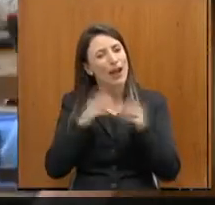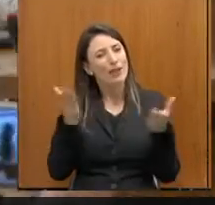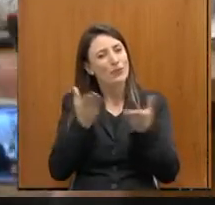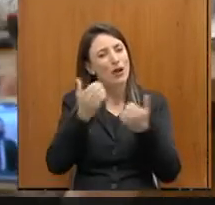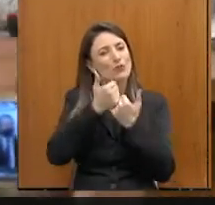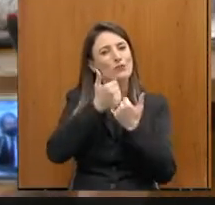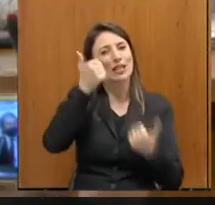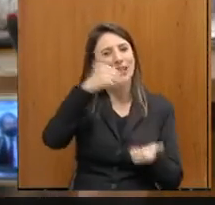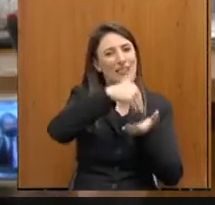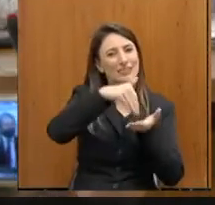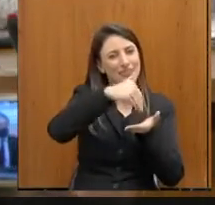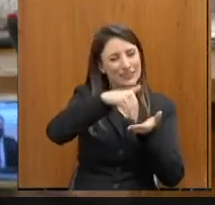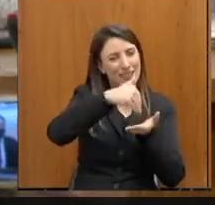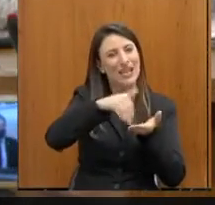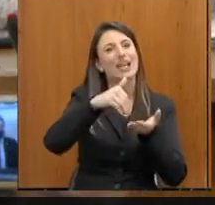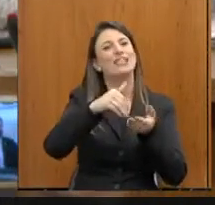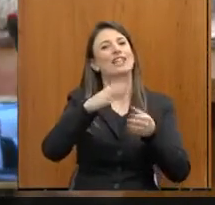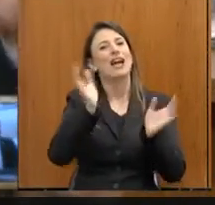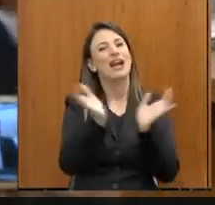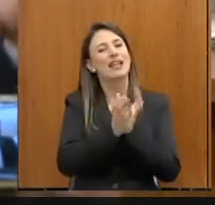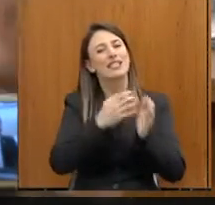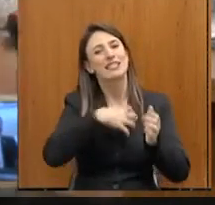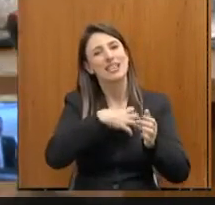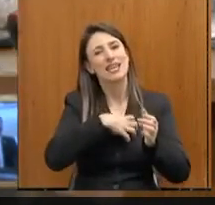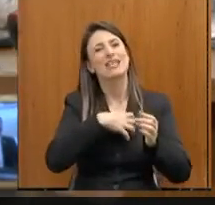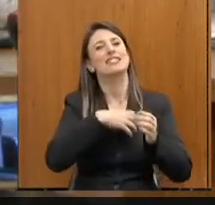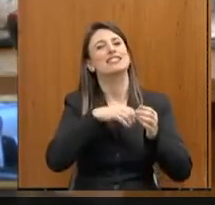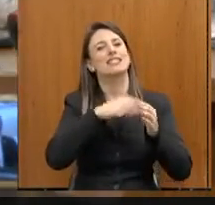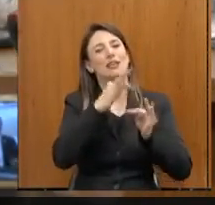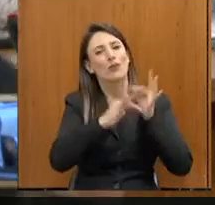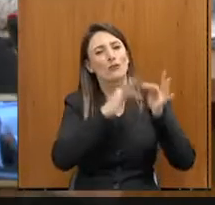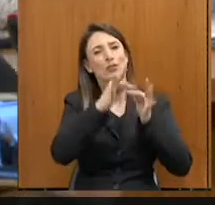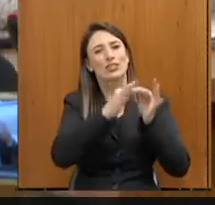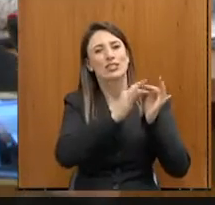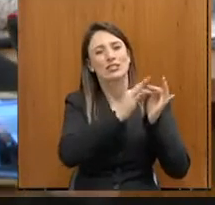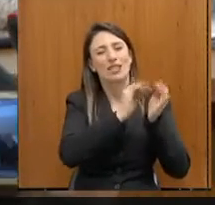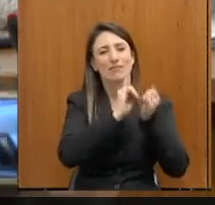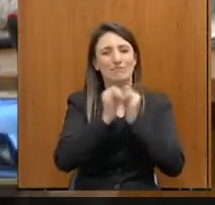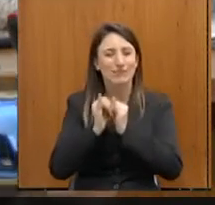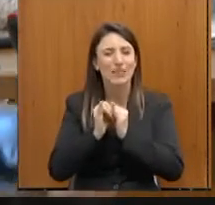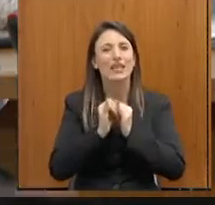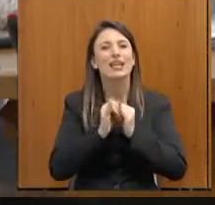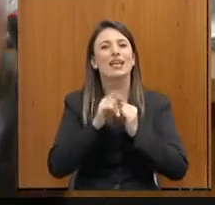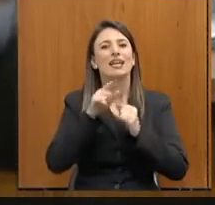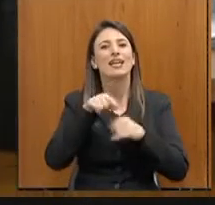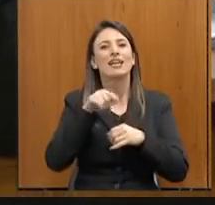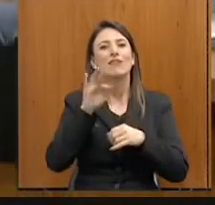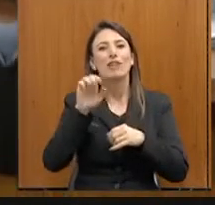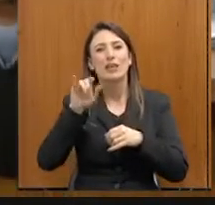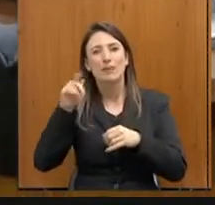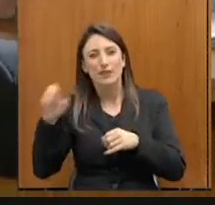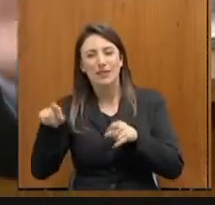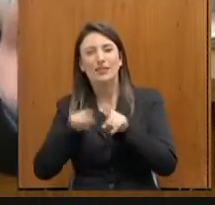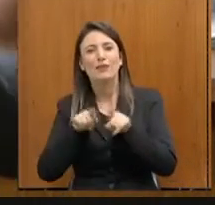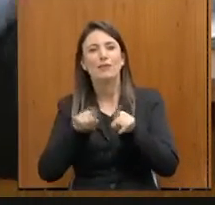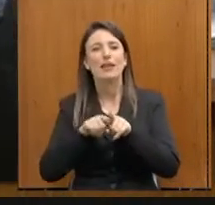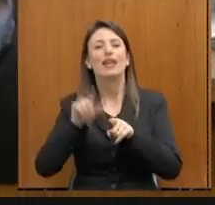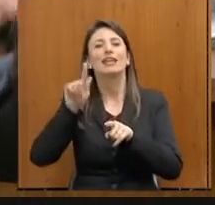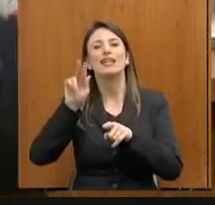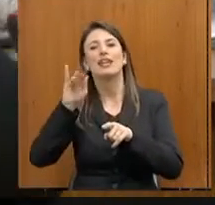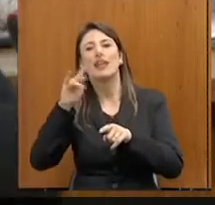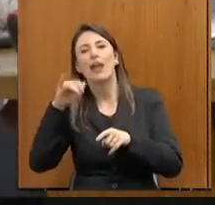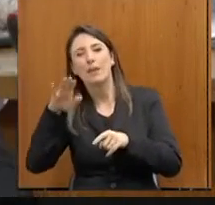ciumento de Ciência Tecnologia e inovação Felipe attiê Deputado Guilherme da Cunha o nosso presidente da